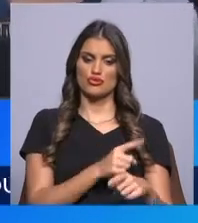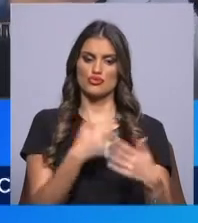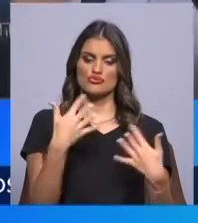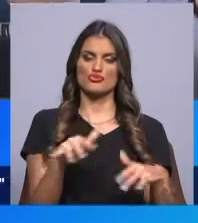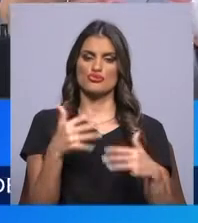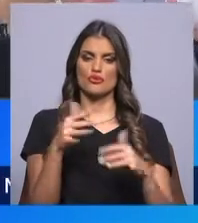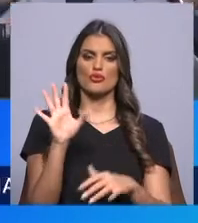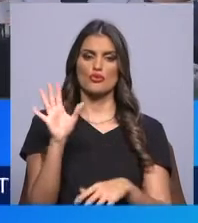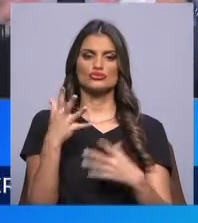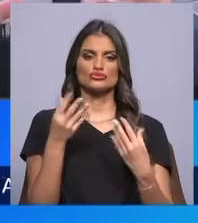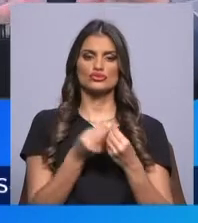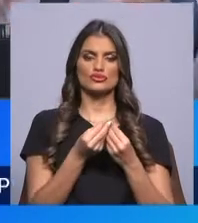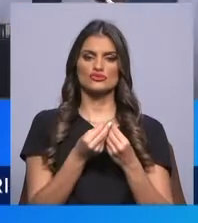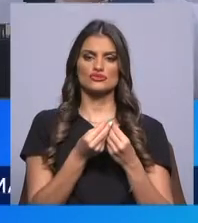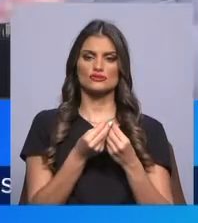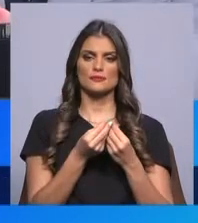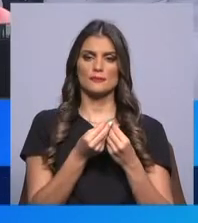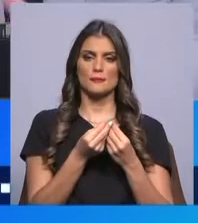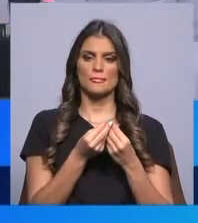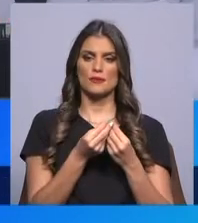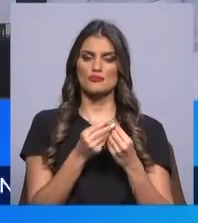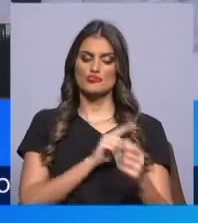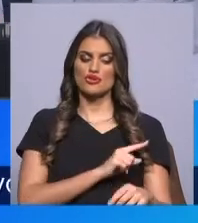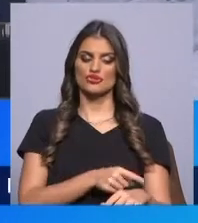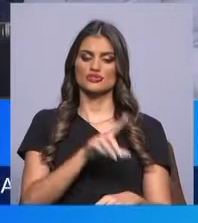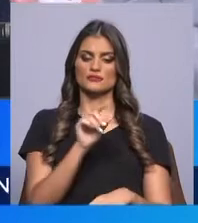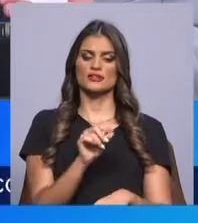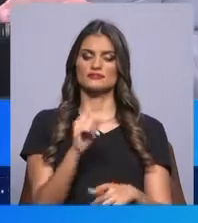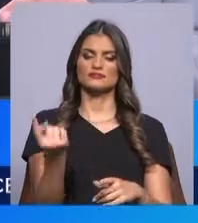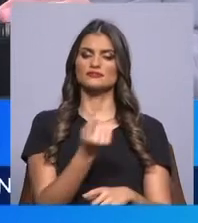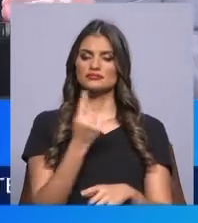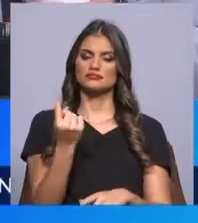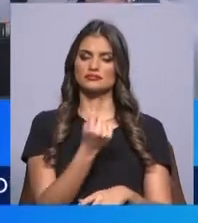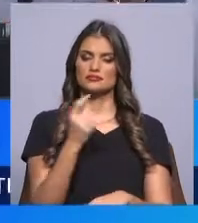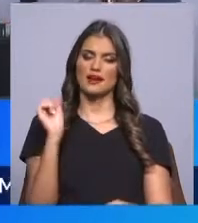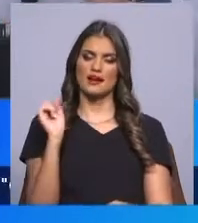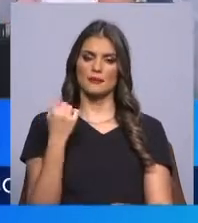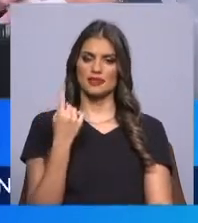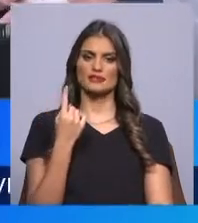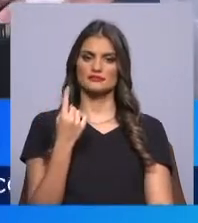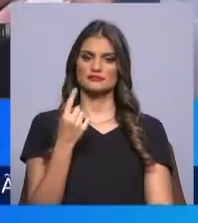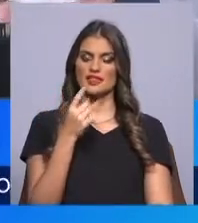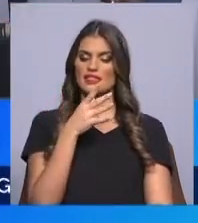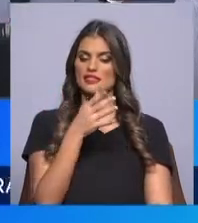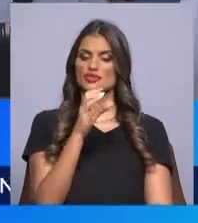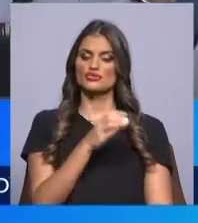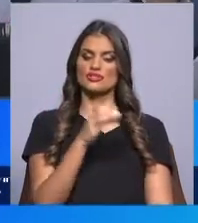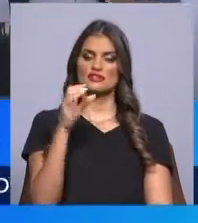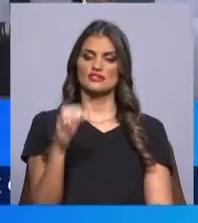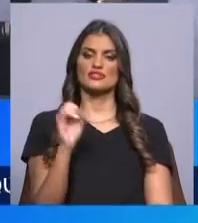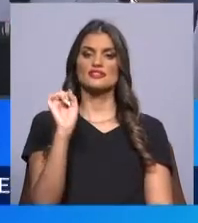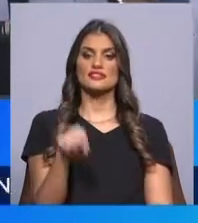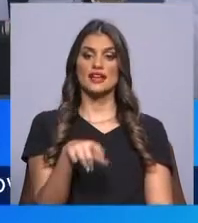E quando se juntam campos magnéticos muito poderosos com uma rotação também extremamente elevada, dizem-nos cientistas que, sim,